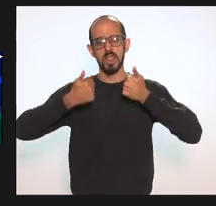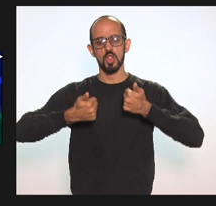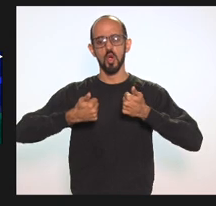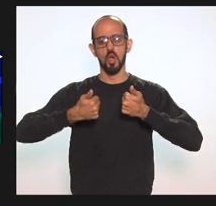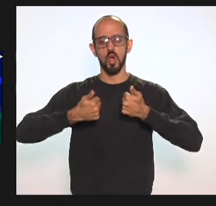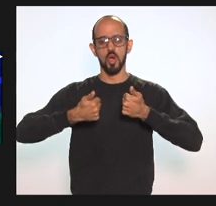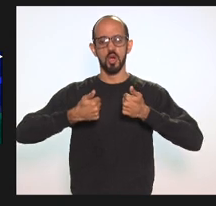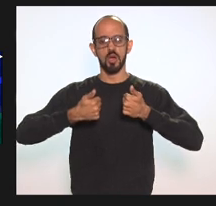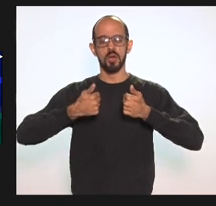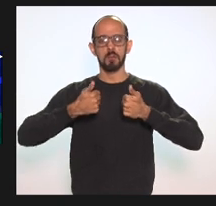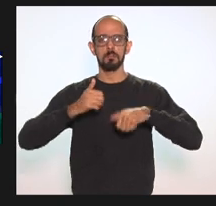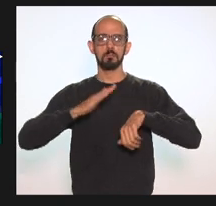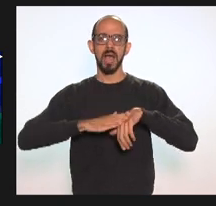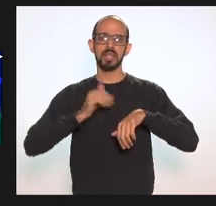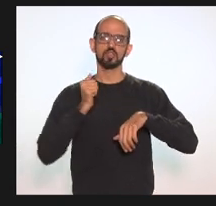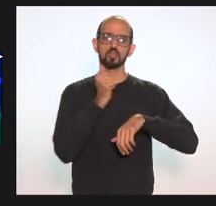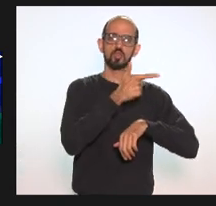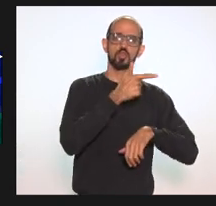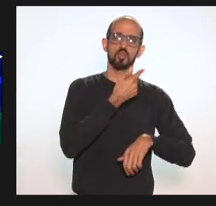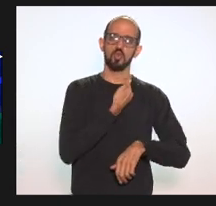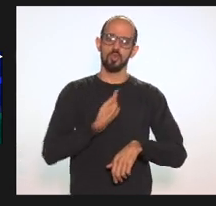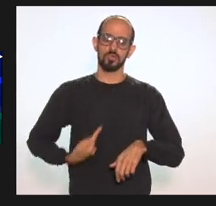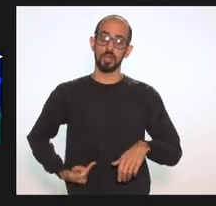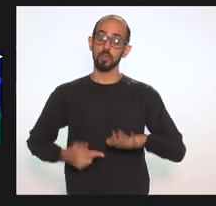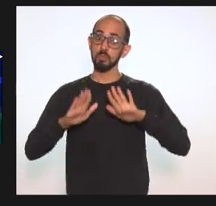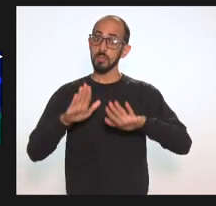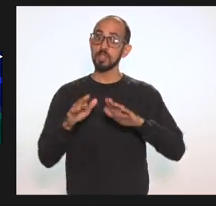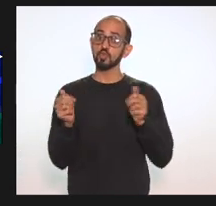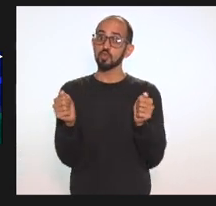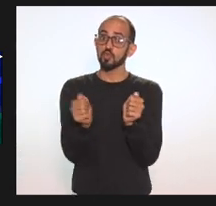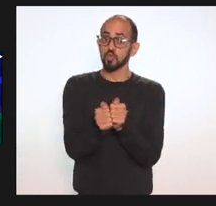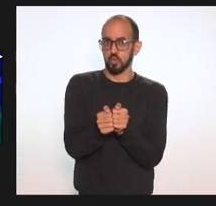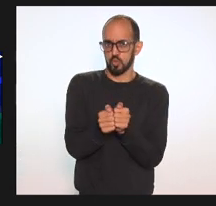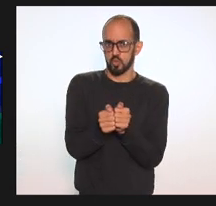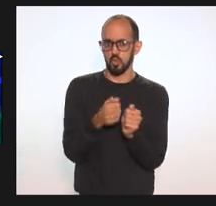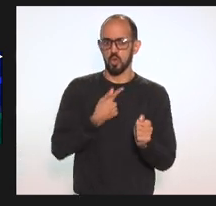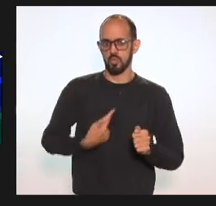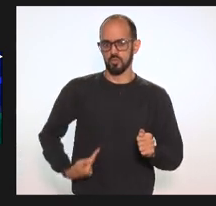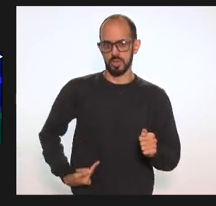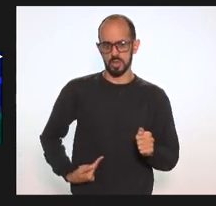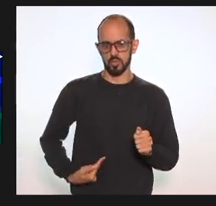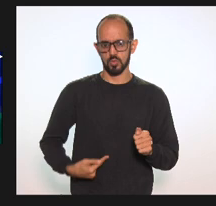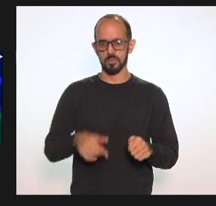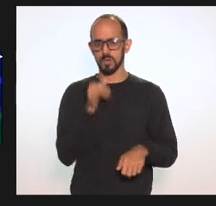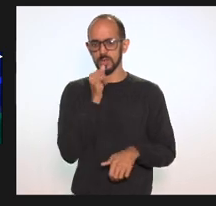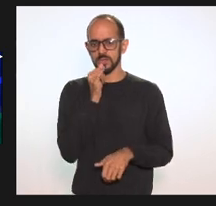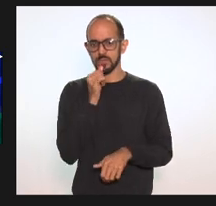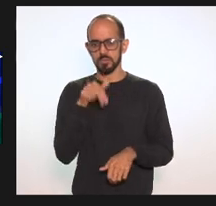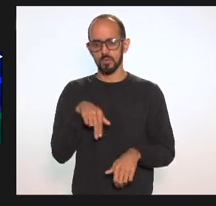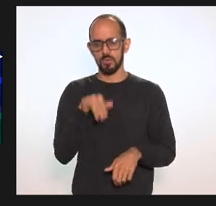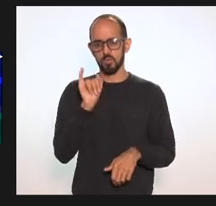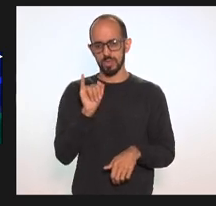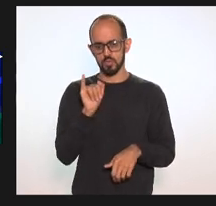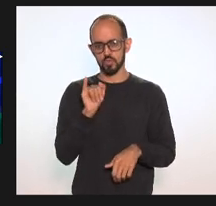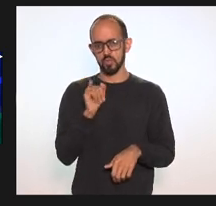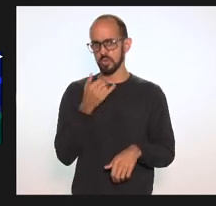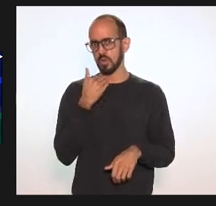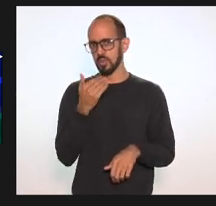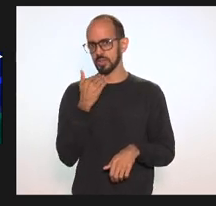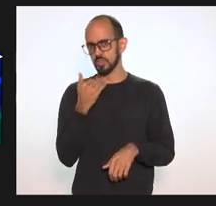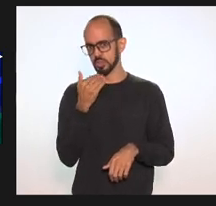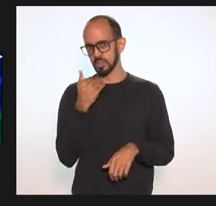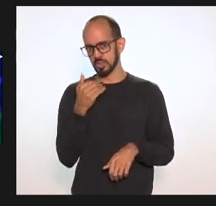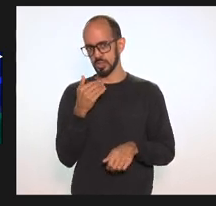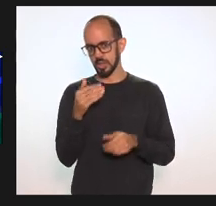tempo que o próprio Governador mas um conjunto com o governo do estado exemplo Nova Iguaçu não adianta Nova